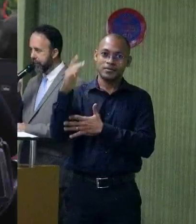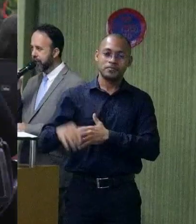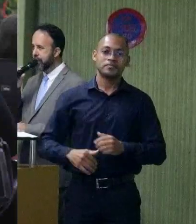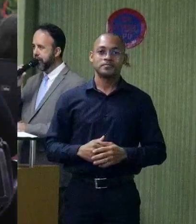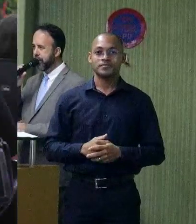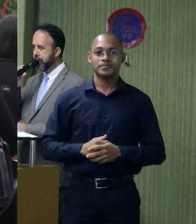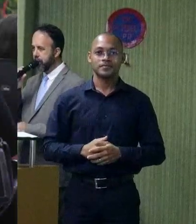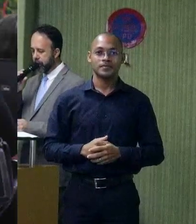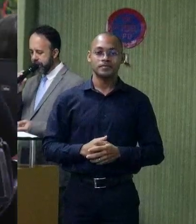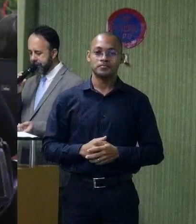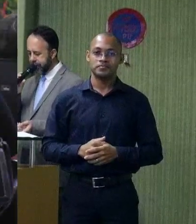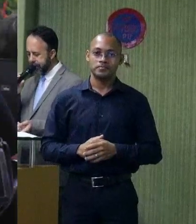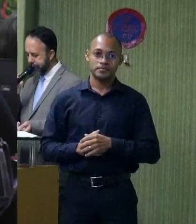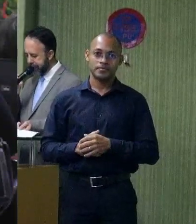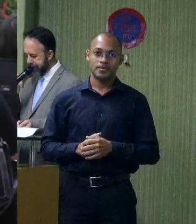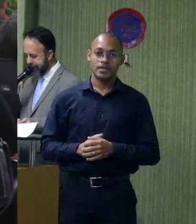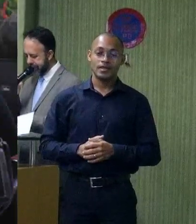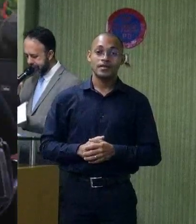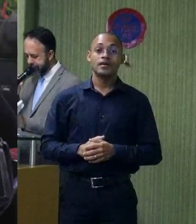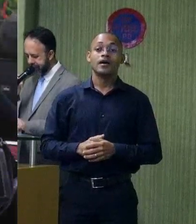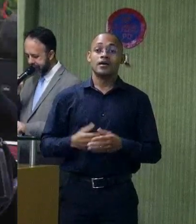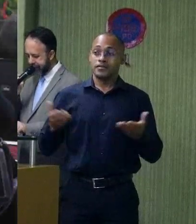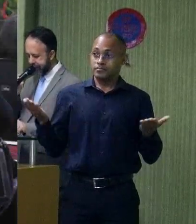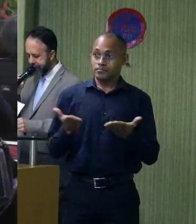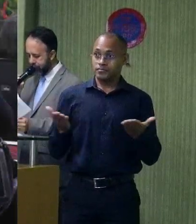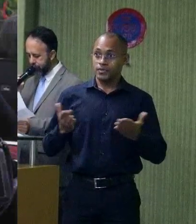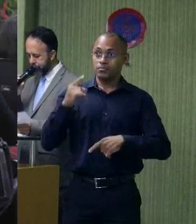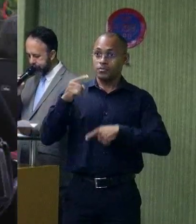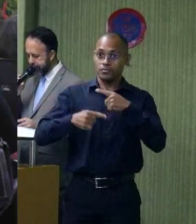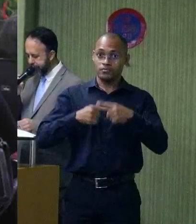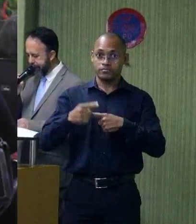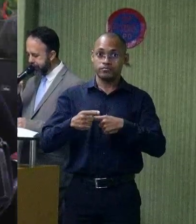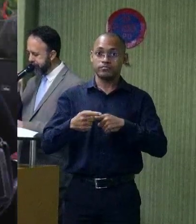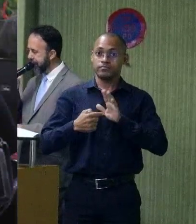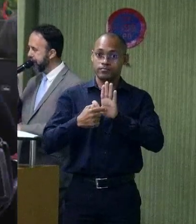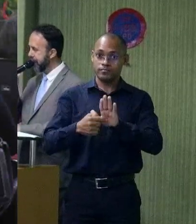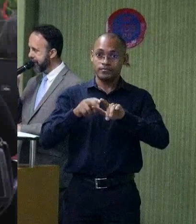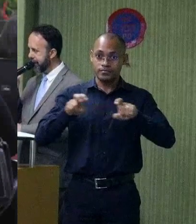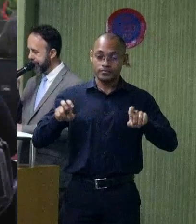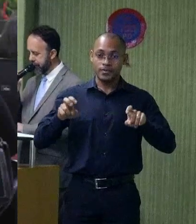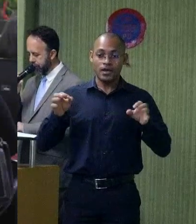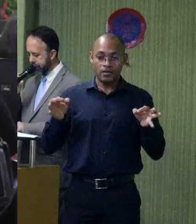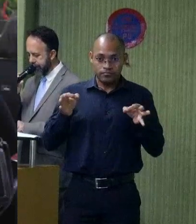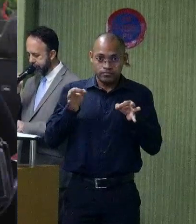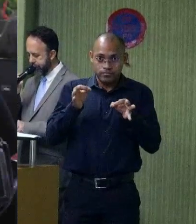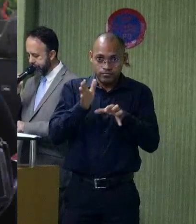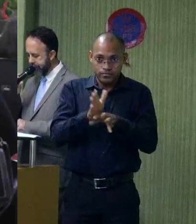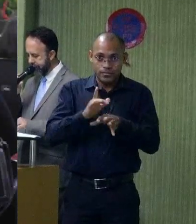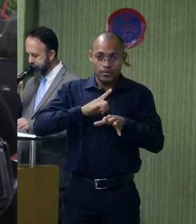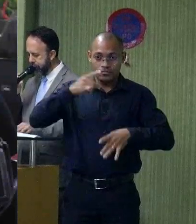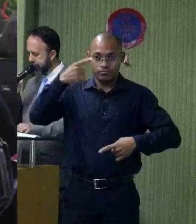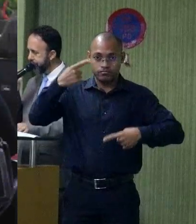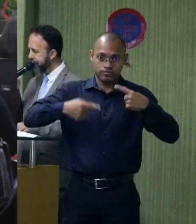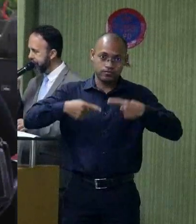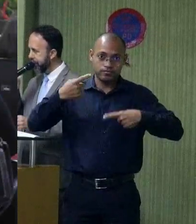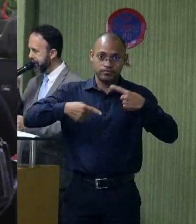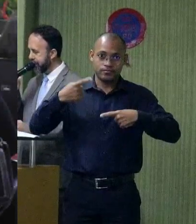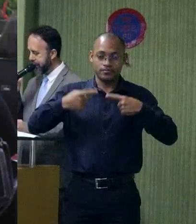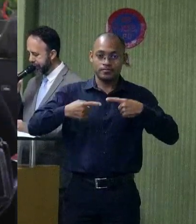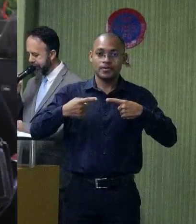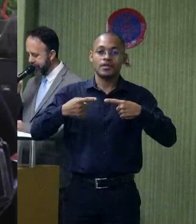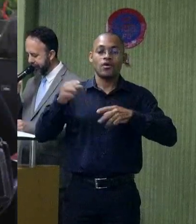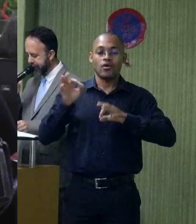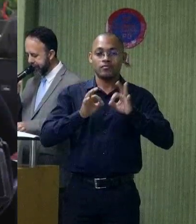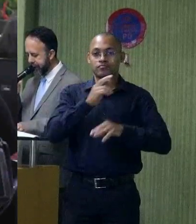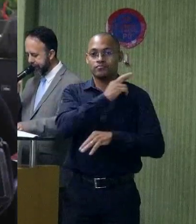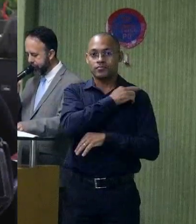Cavalcante logo em seguida a mesa haverá o debate que também será coordenado pela mediadora então passamos